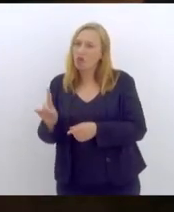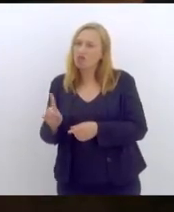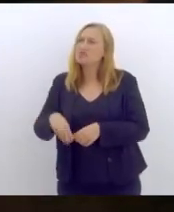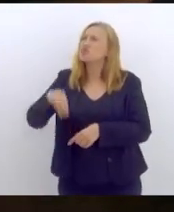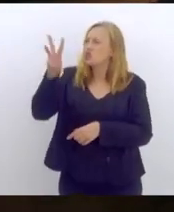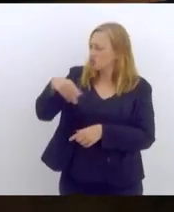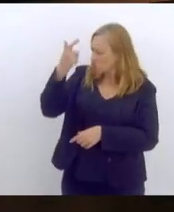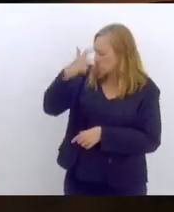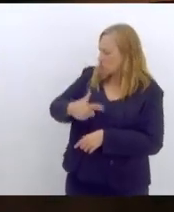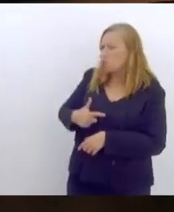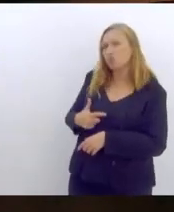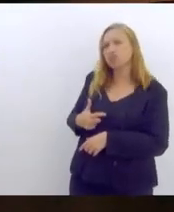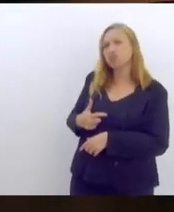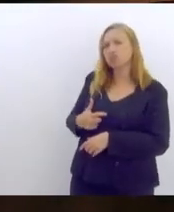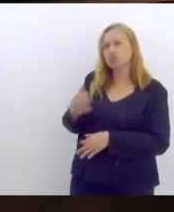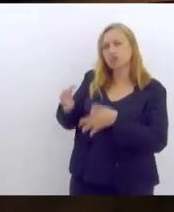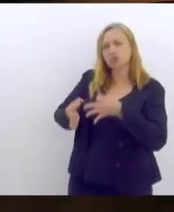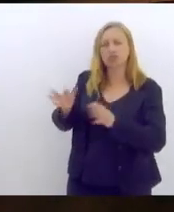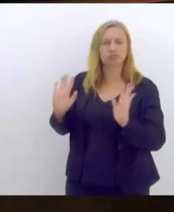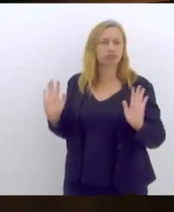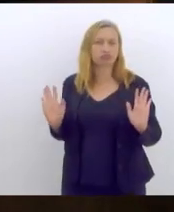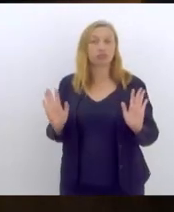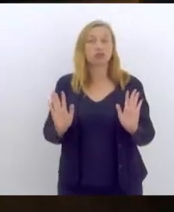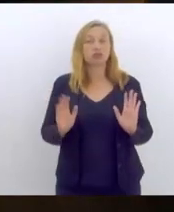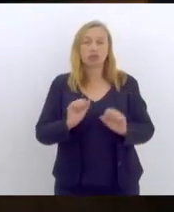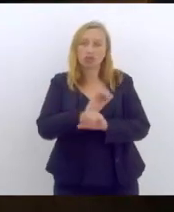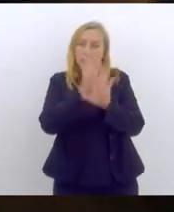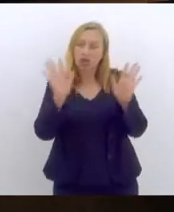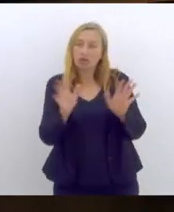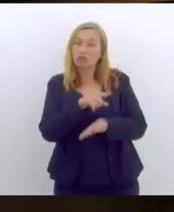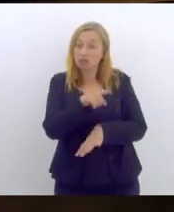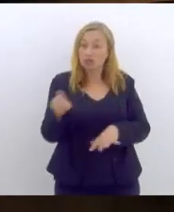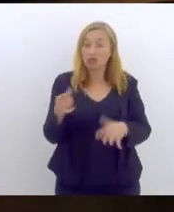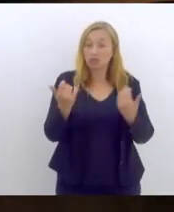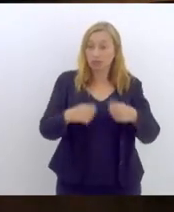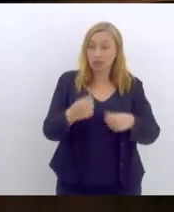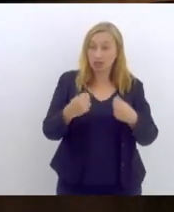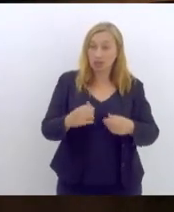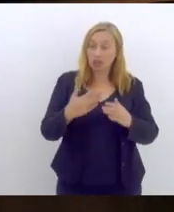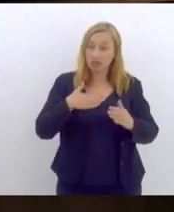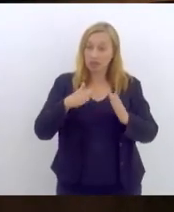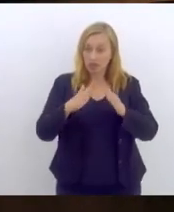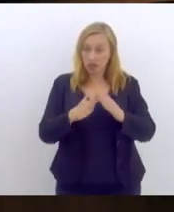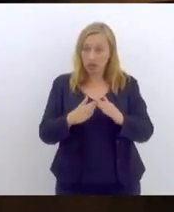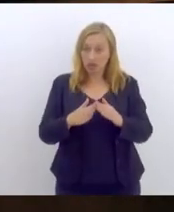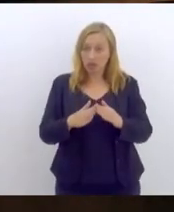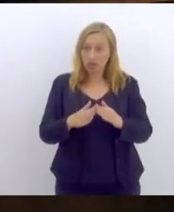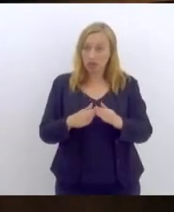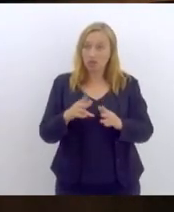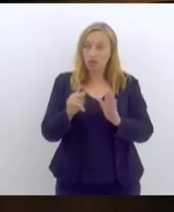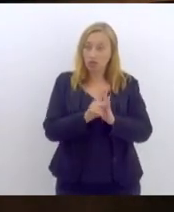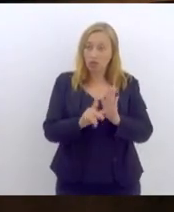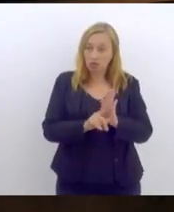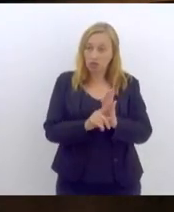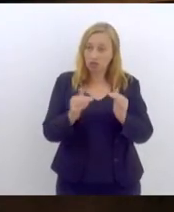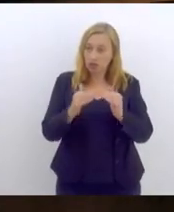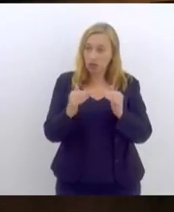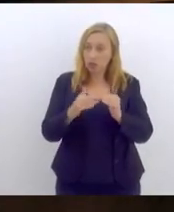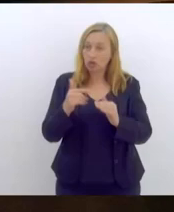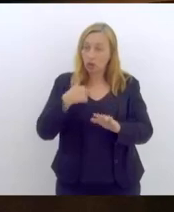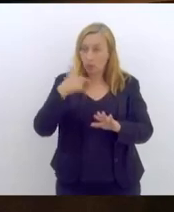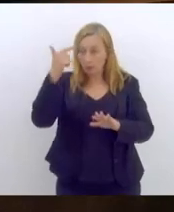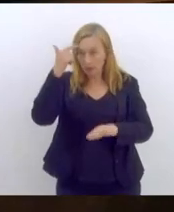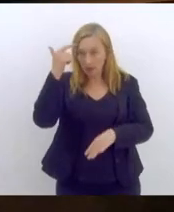julgar? Então, eu quero deixar bem claro, o que vocês precisarem de mim na casa, se o projeto for de acordo com aquilo que eu